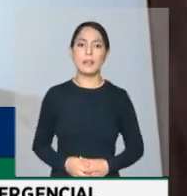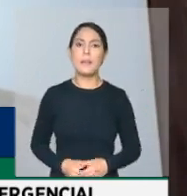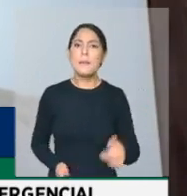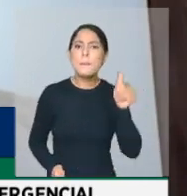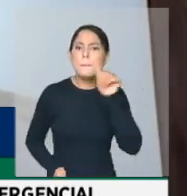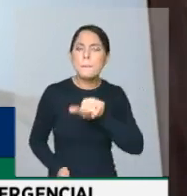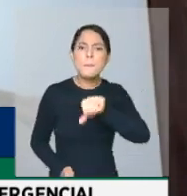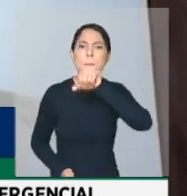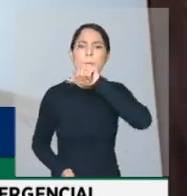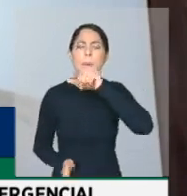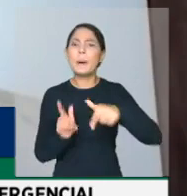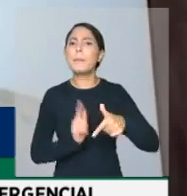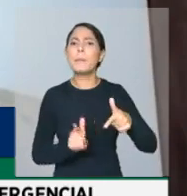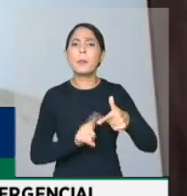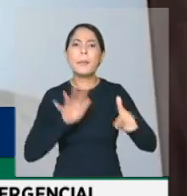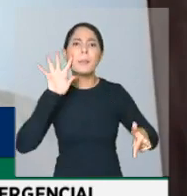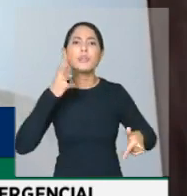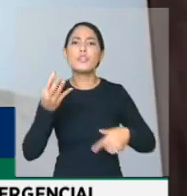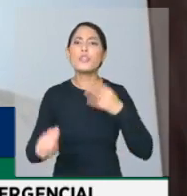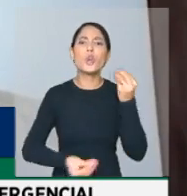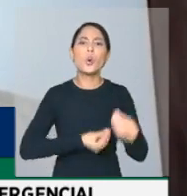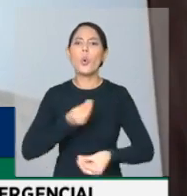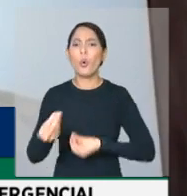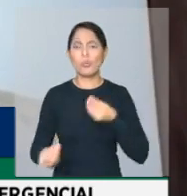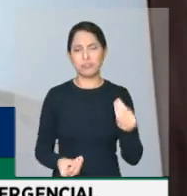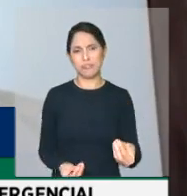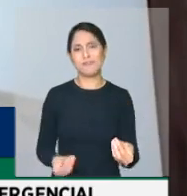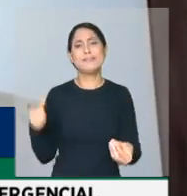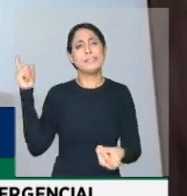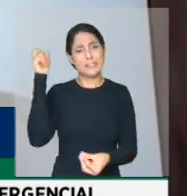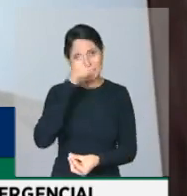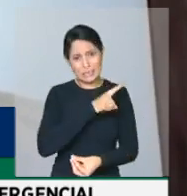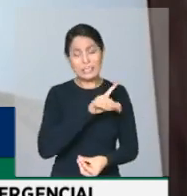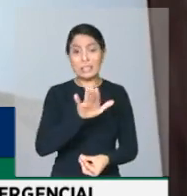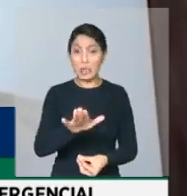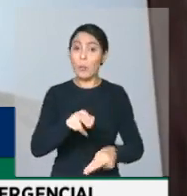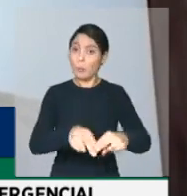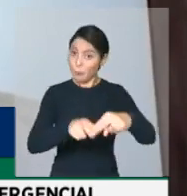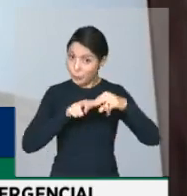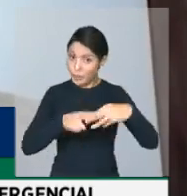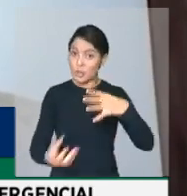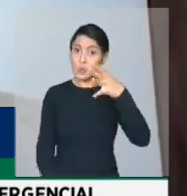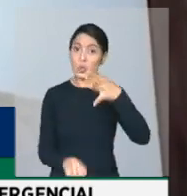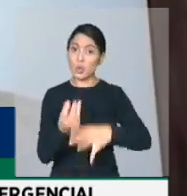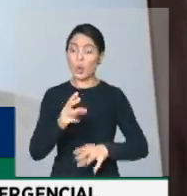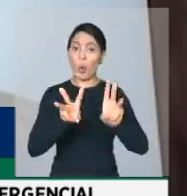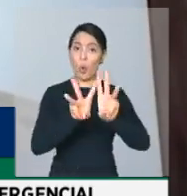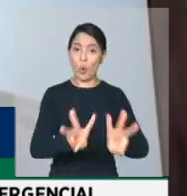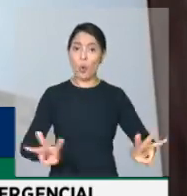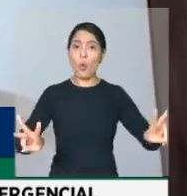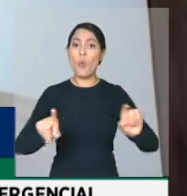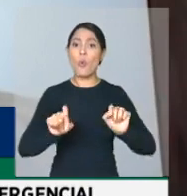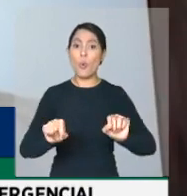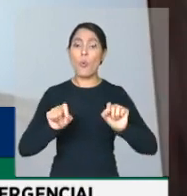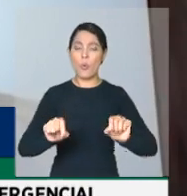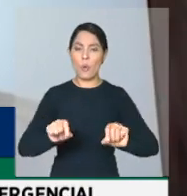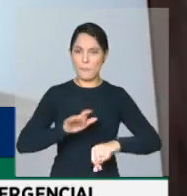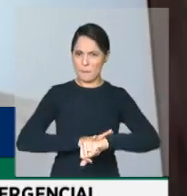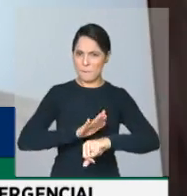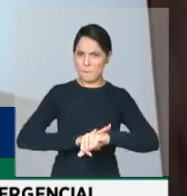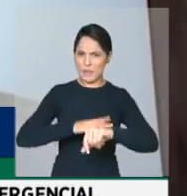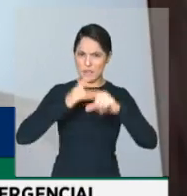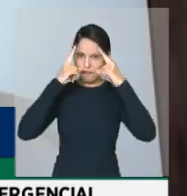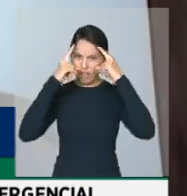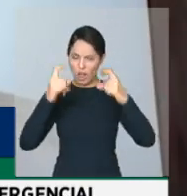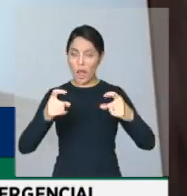resolver o problema, julgamos necessário disponibilizar o canal de atendimento à mulher em situação de violência,